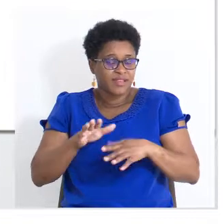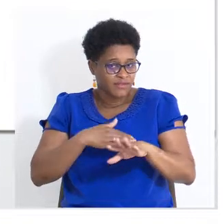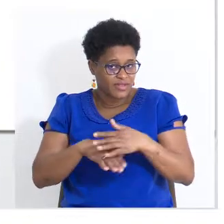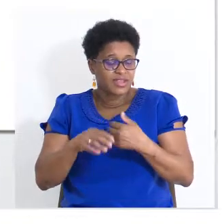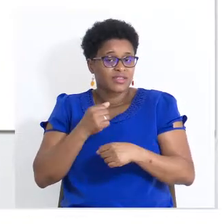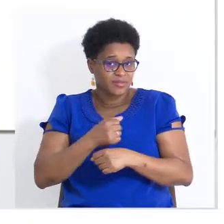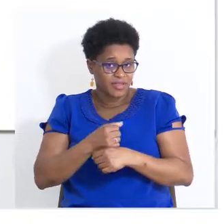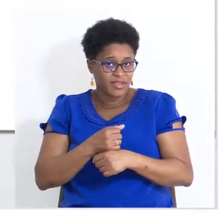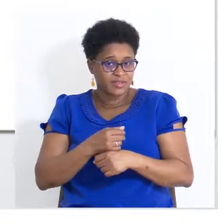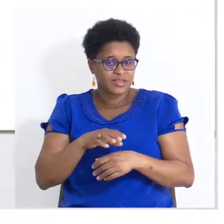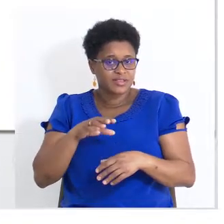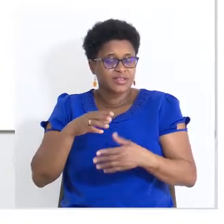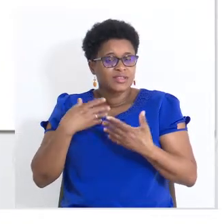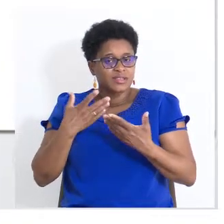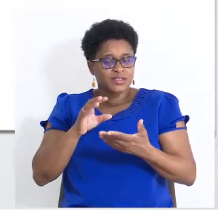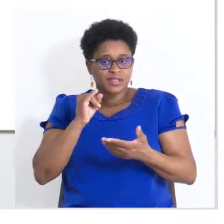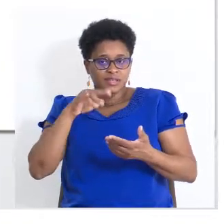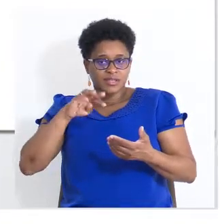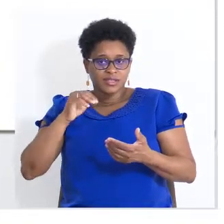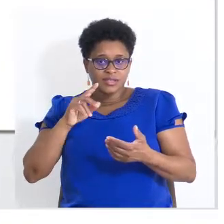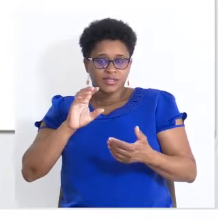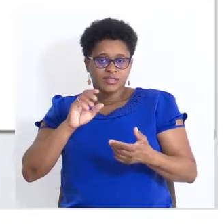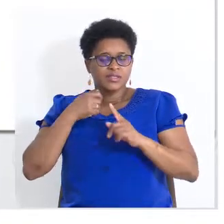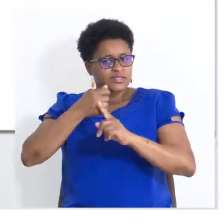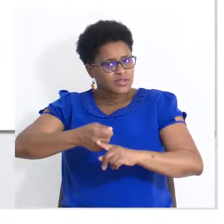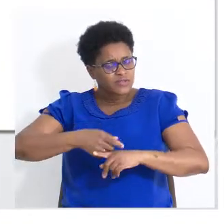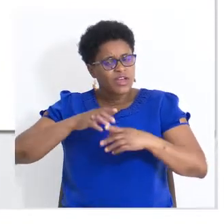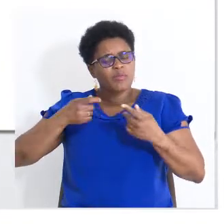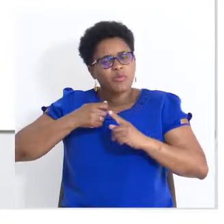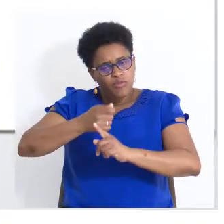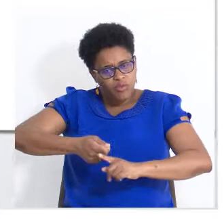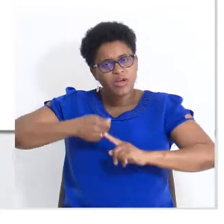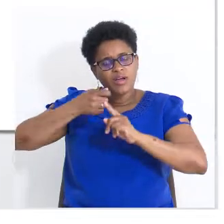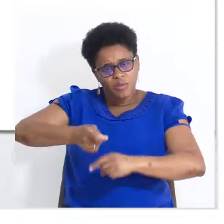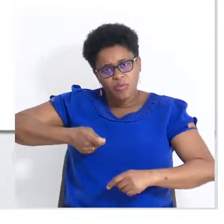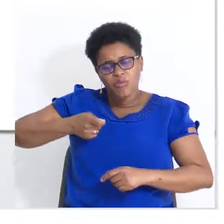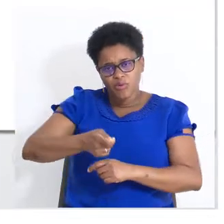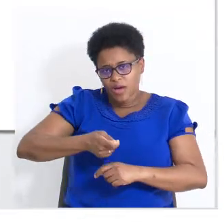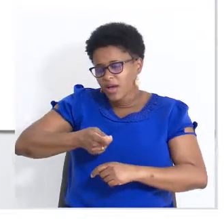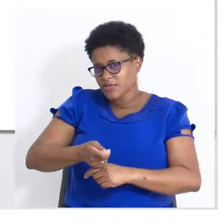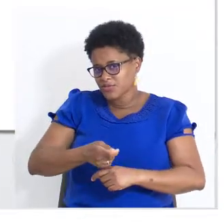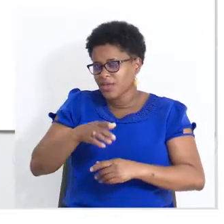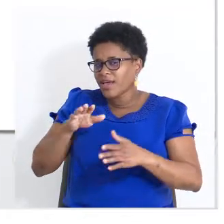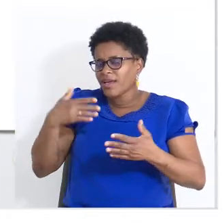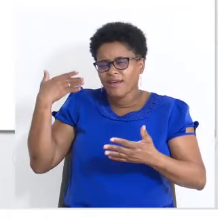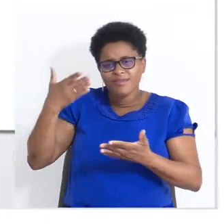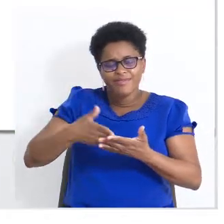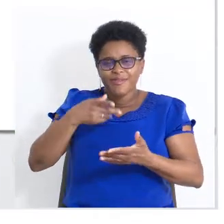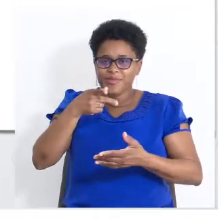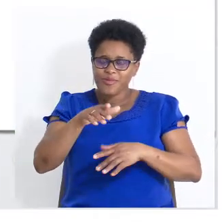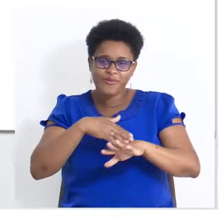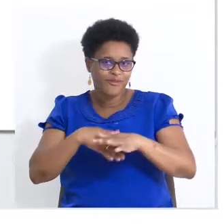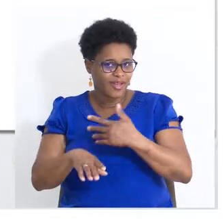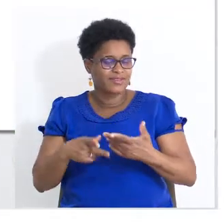E incentivadora, aquilo vai provocando um incentivo, vai provocando incentivo até que tu